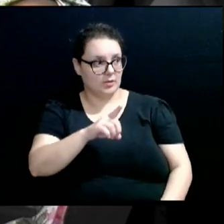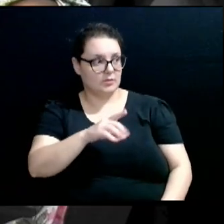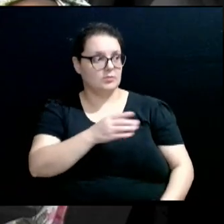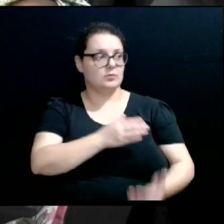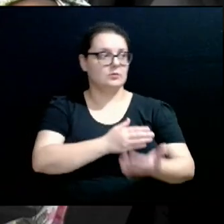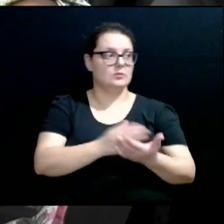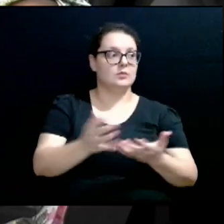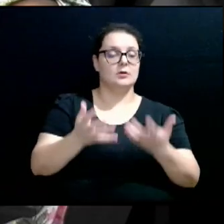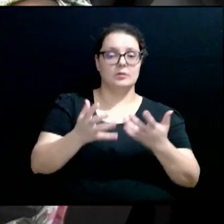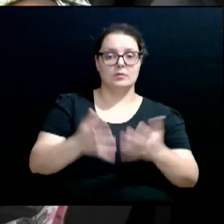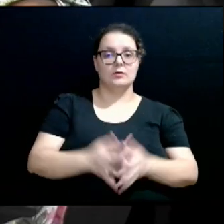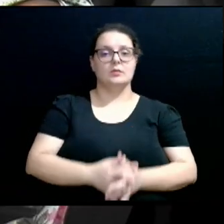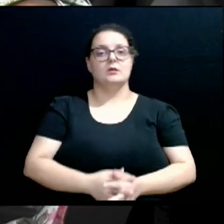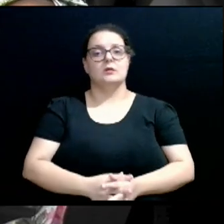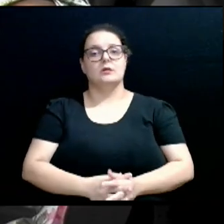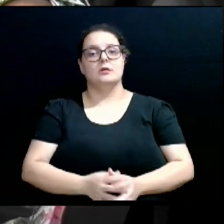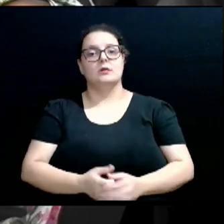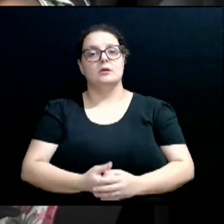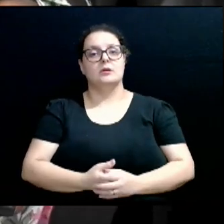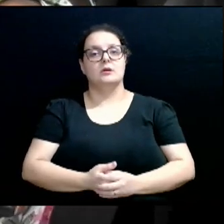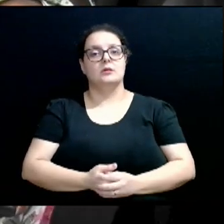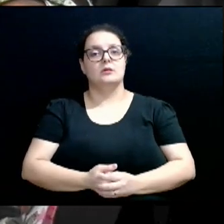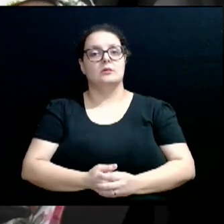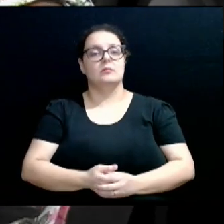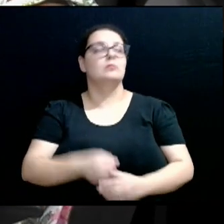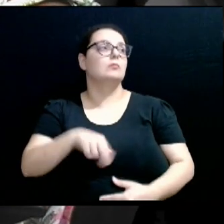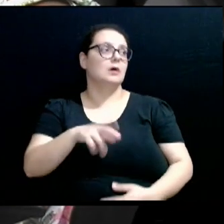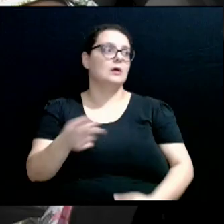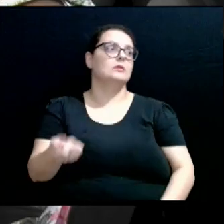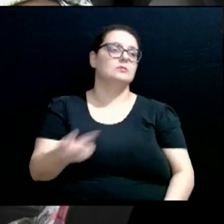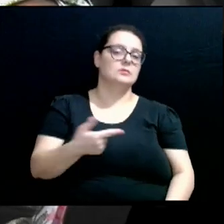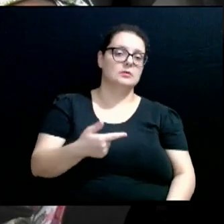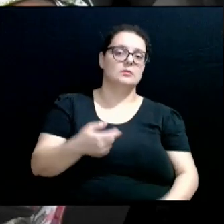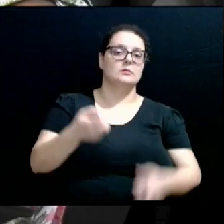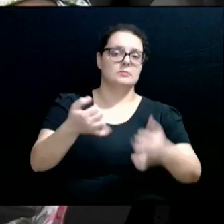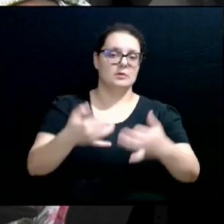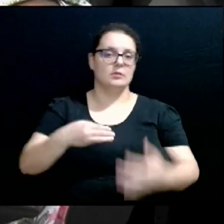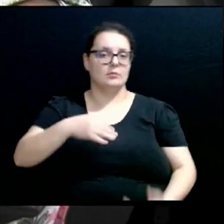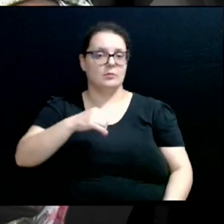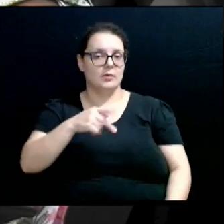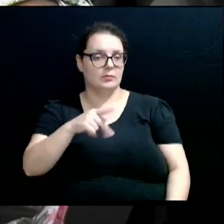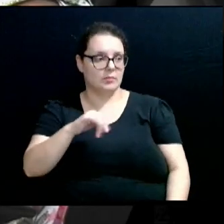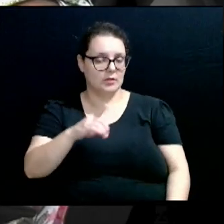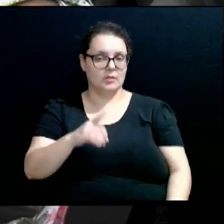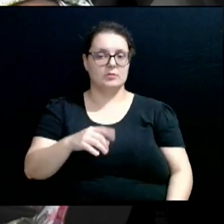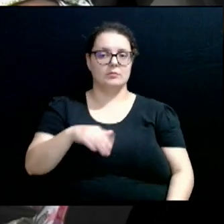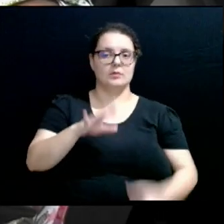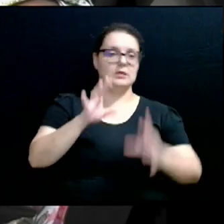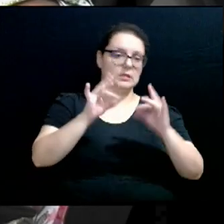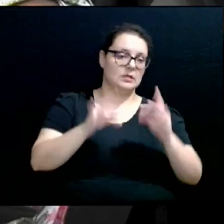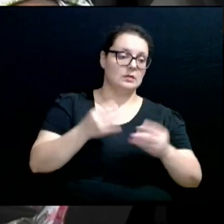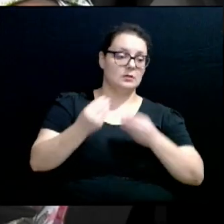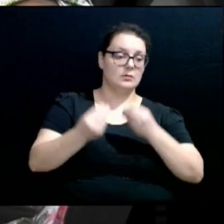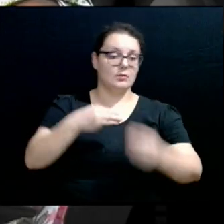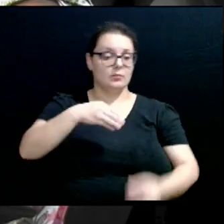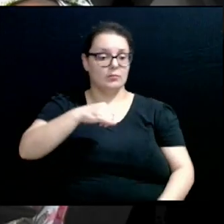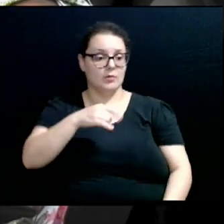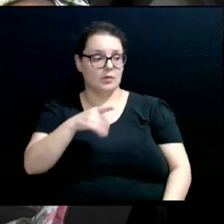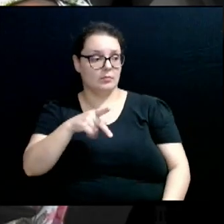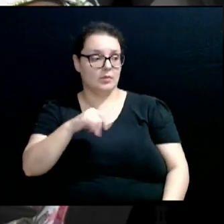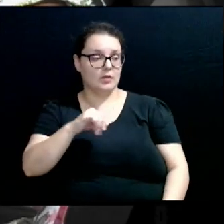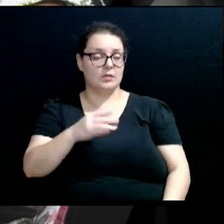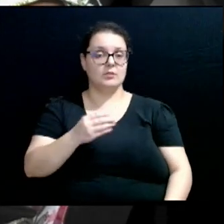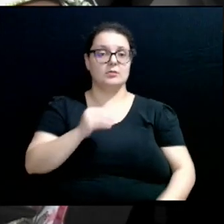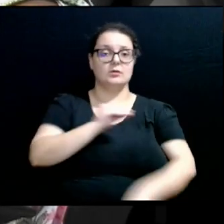você, além de explicar o que é o MIPID, né, um pouco mais detalhadamente, como que o MIPID tem atuado na preservação da memória